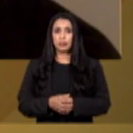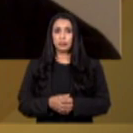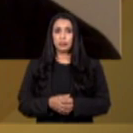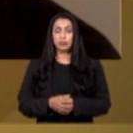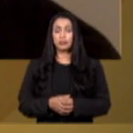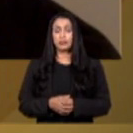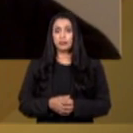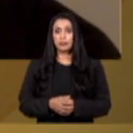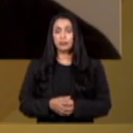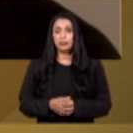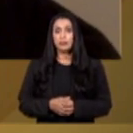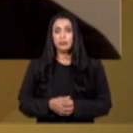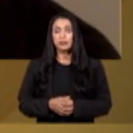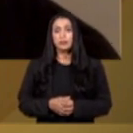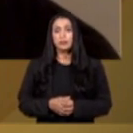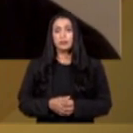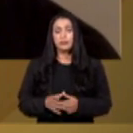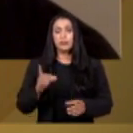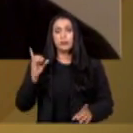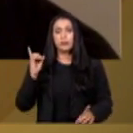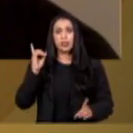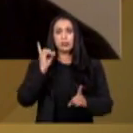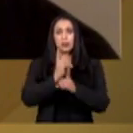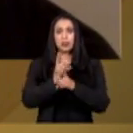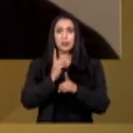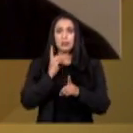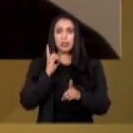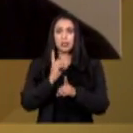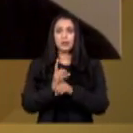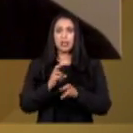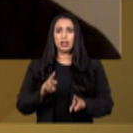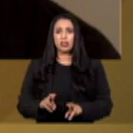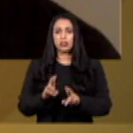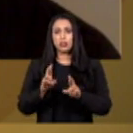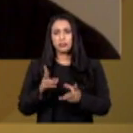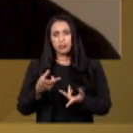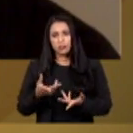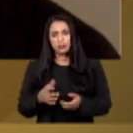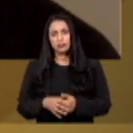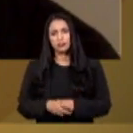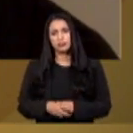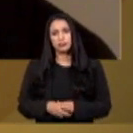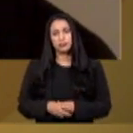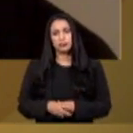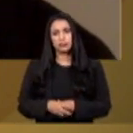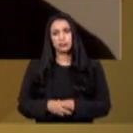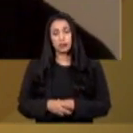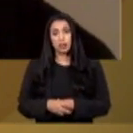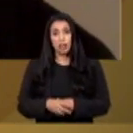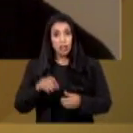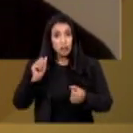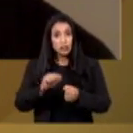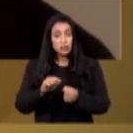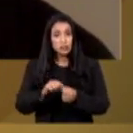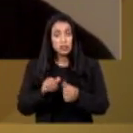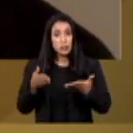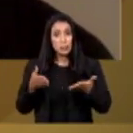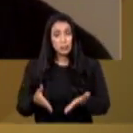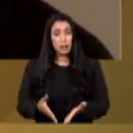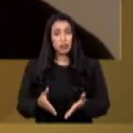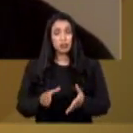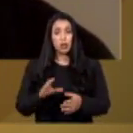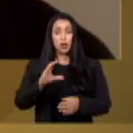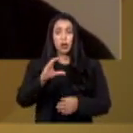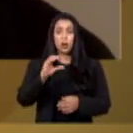contraste entre o contrato de fornecimento prestação de serviços celebrado com a petrobras pode fazer parte do